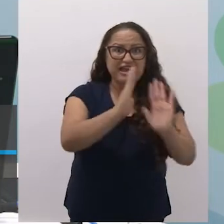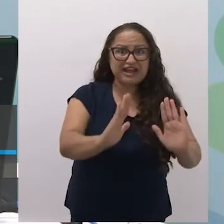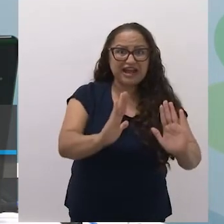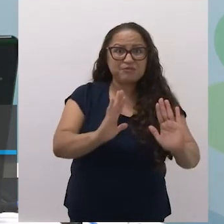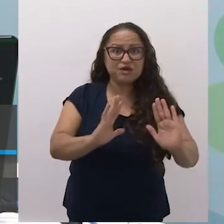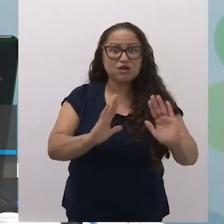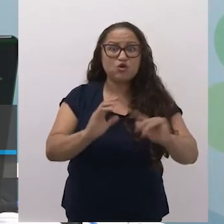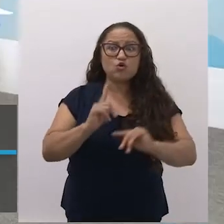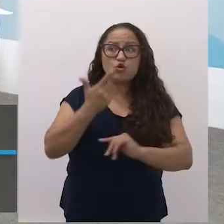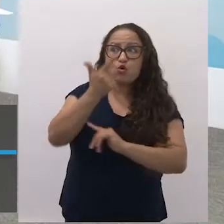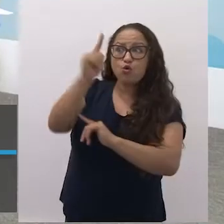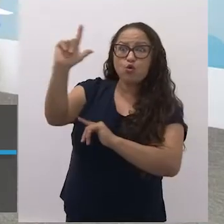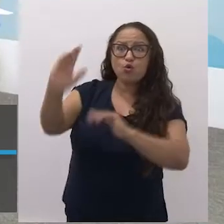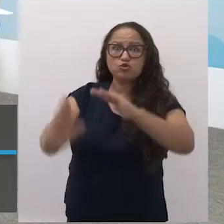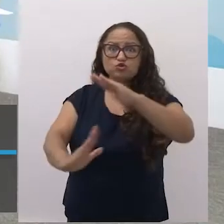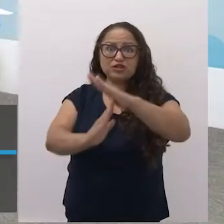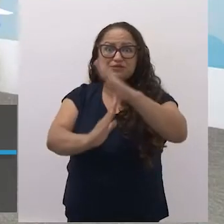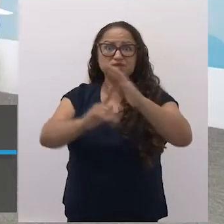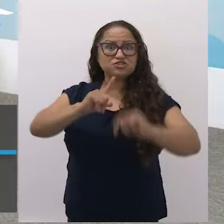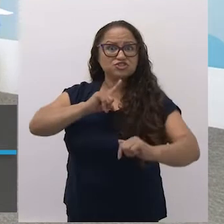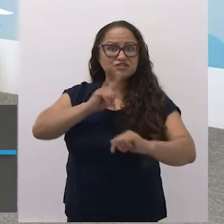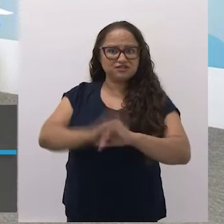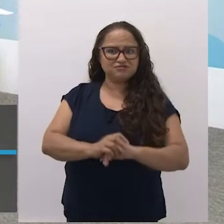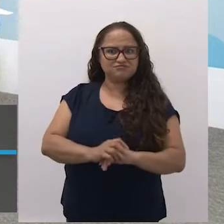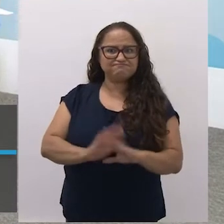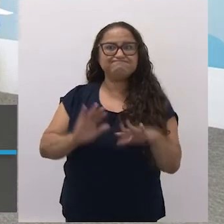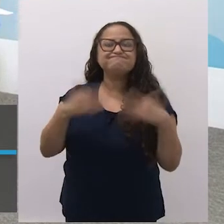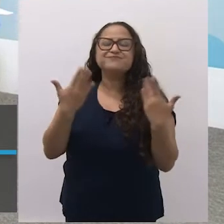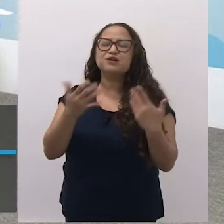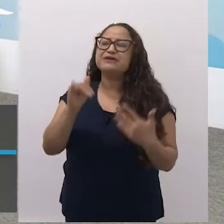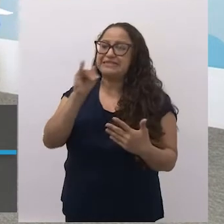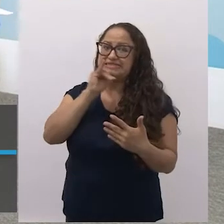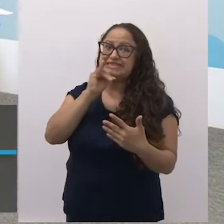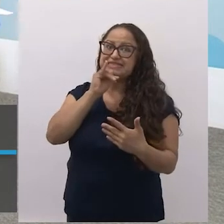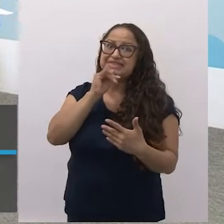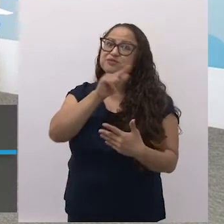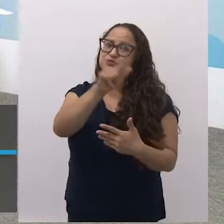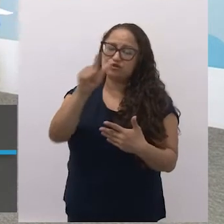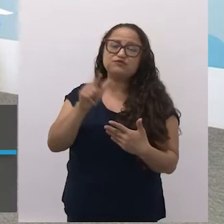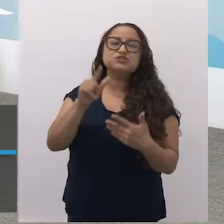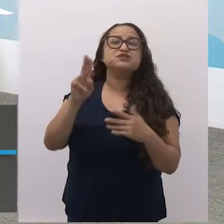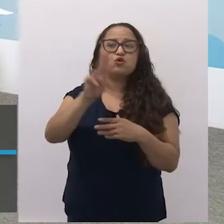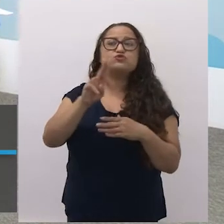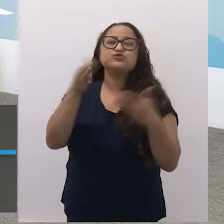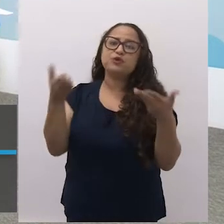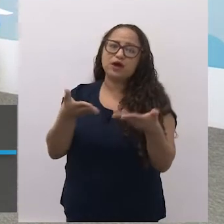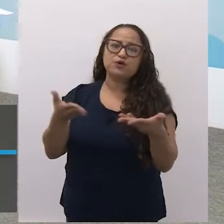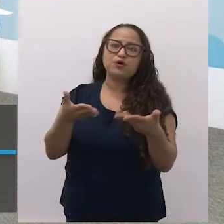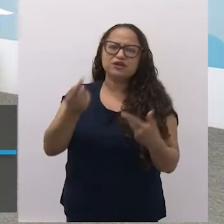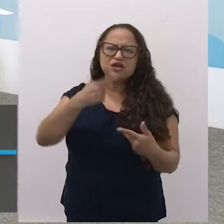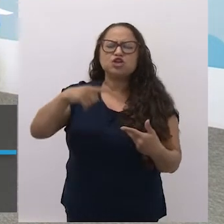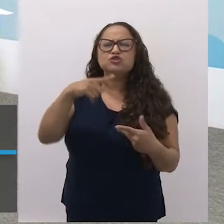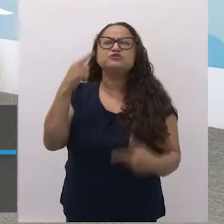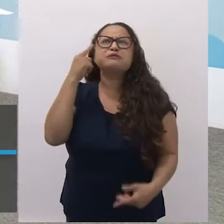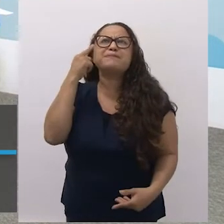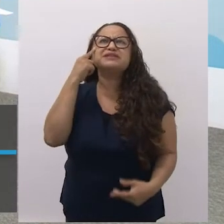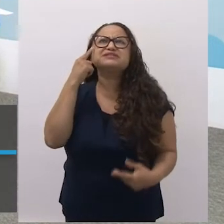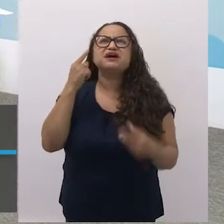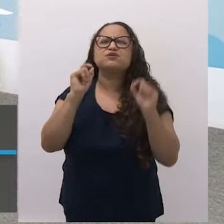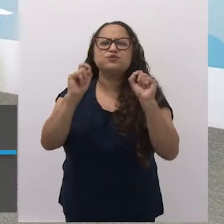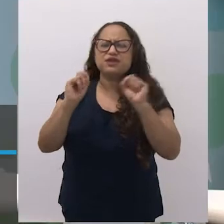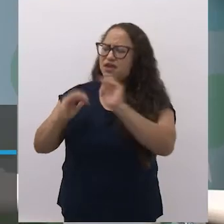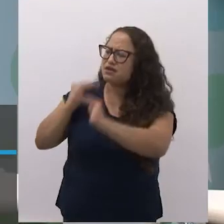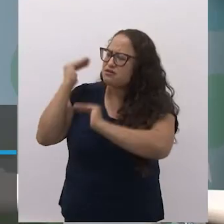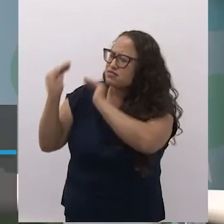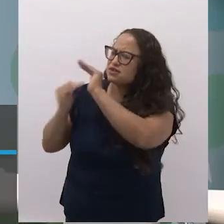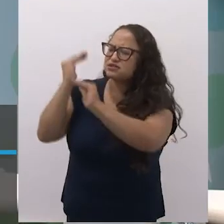mesmo, Sandra? Professora Graziela, esse exemplo que você muito bem usou agora, a gente pode pensar que o